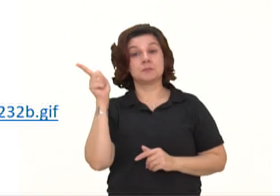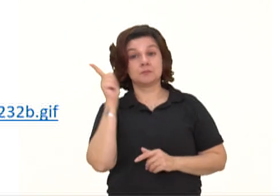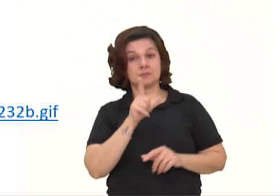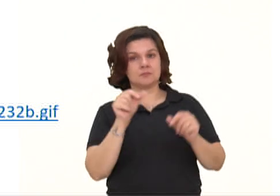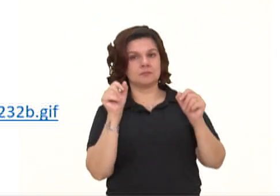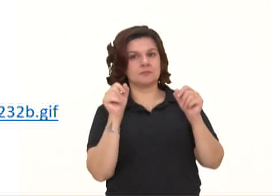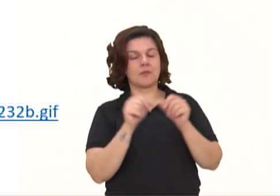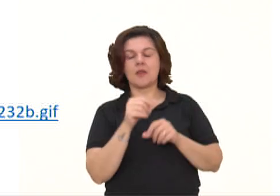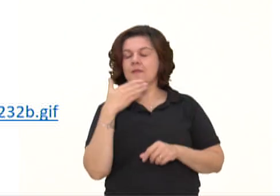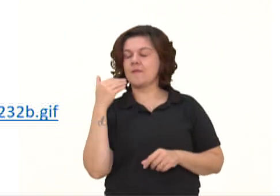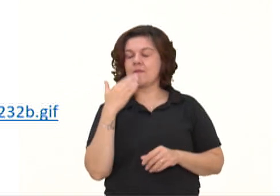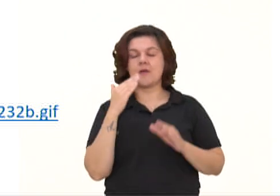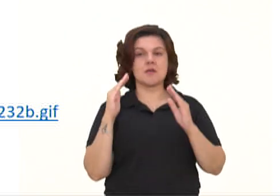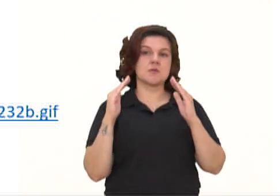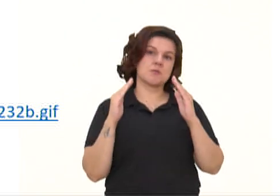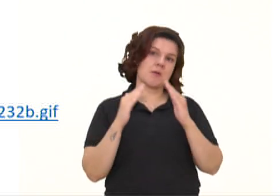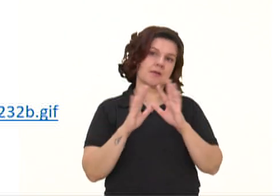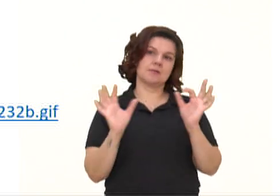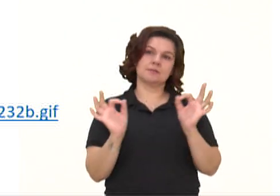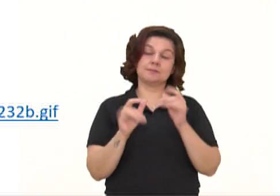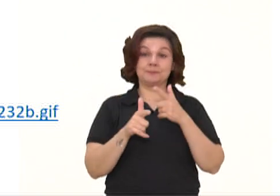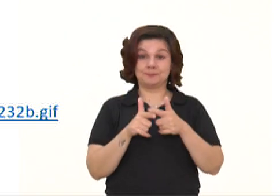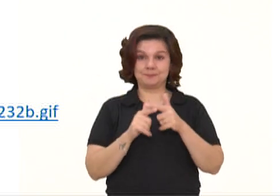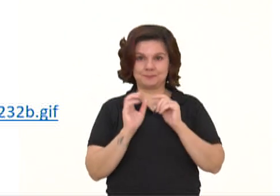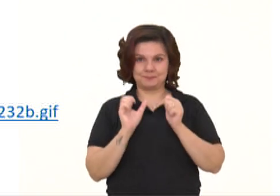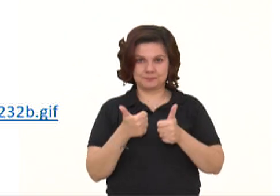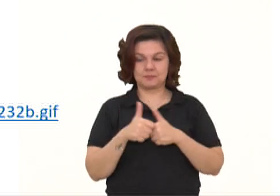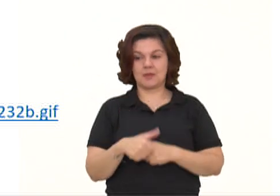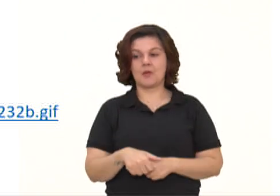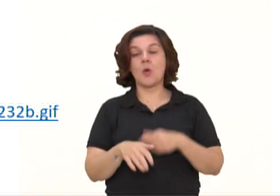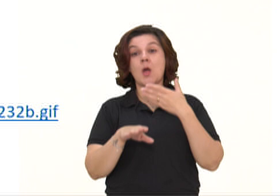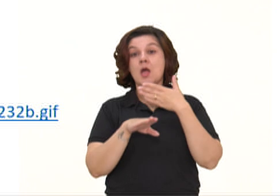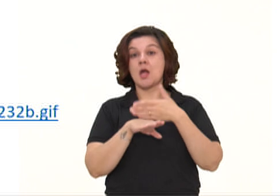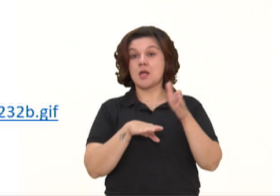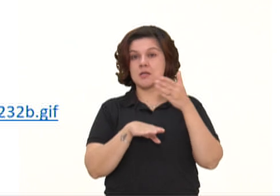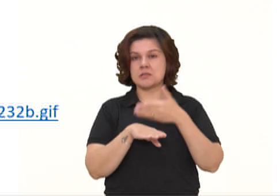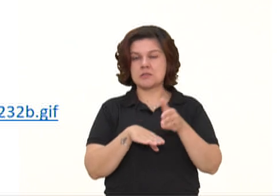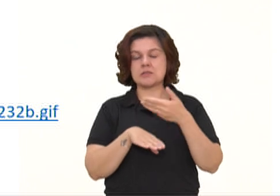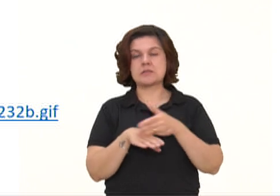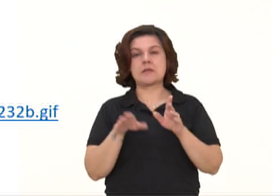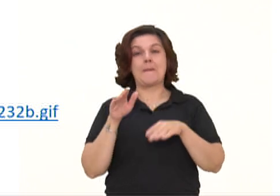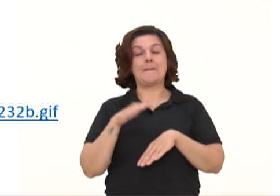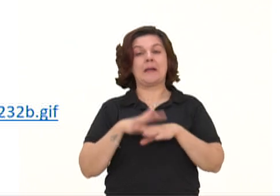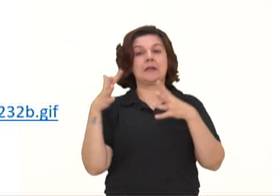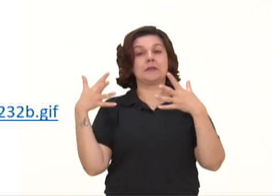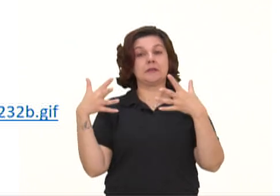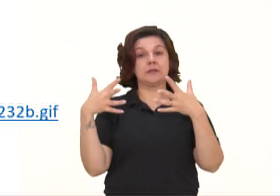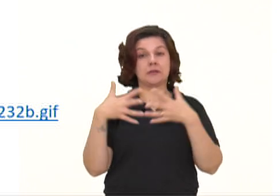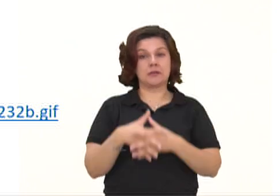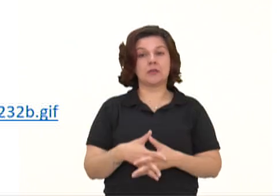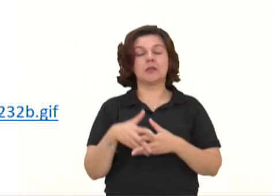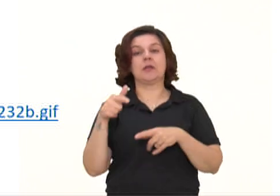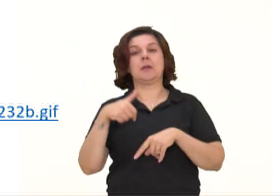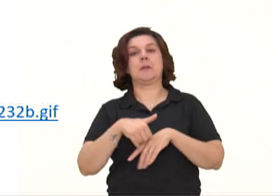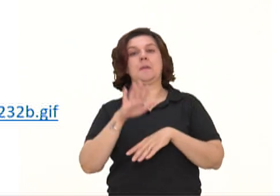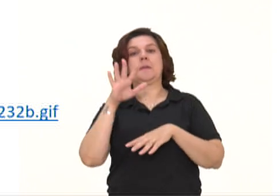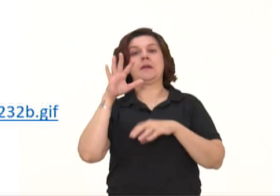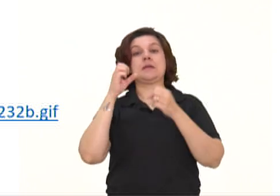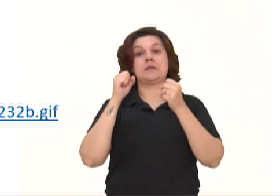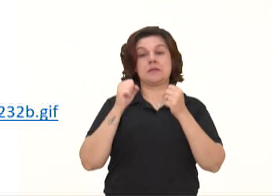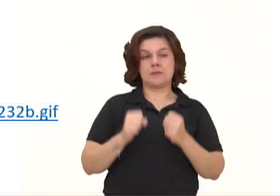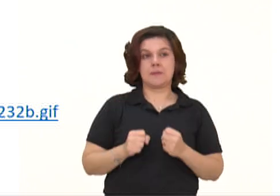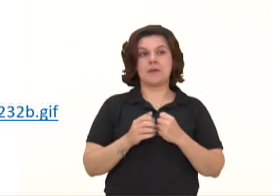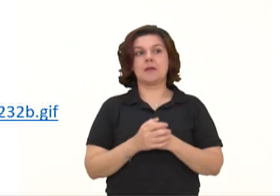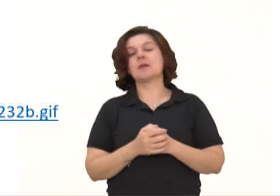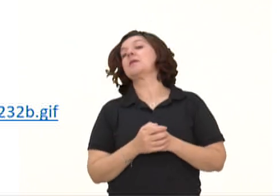casa sem nenhum tipo de problema. Esses exercícios eles vão ser ali um pouquinho mais chatinhos de serem feitos, vão ser um pouquinho mais trabalhosos, porque vão exigir